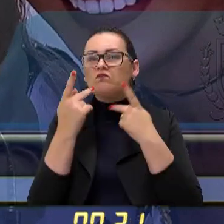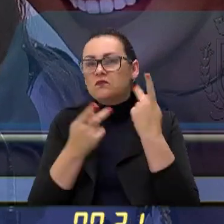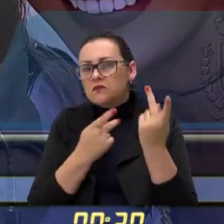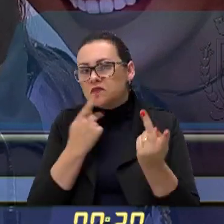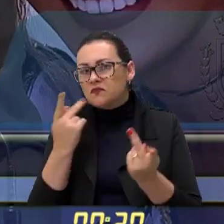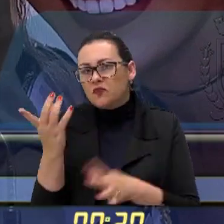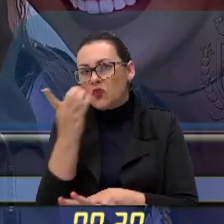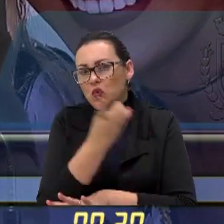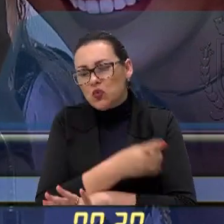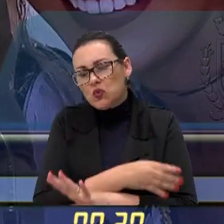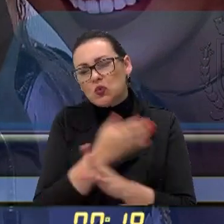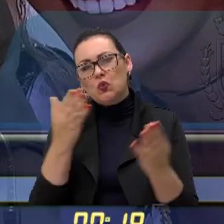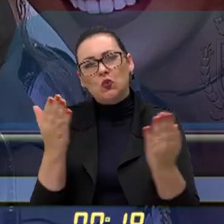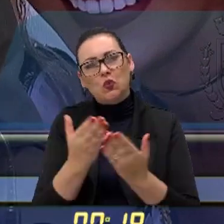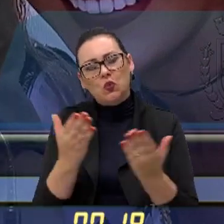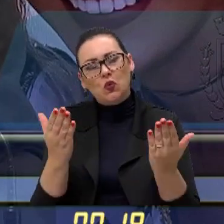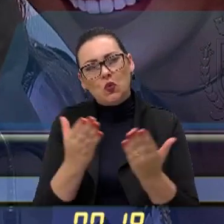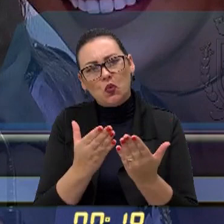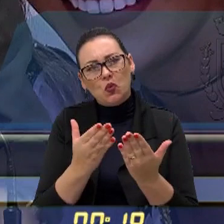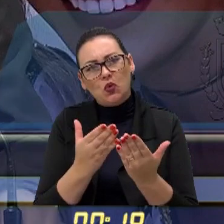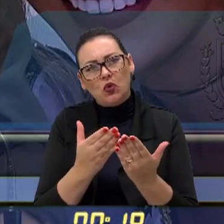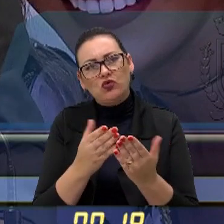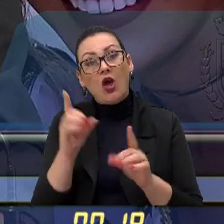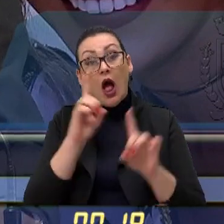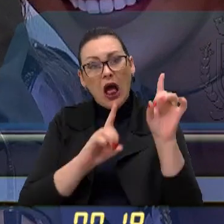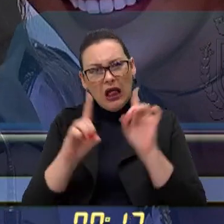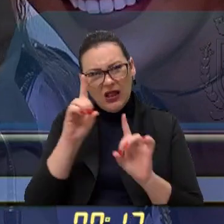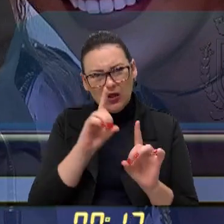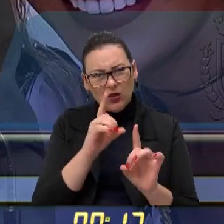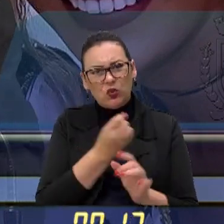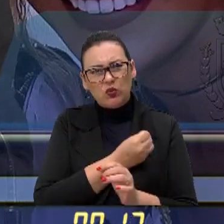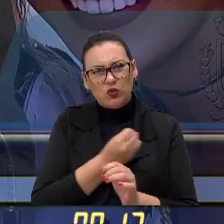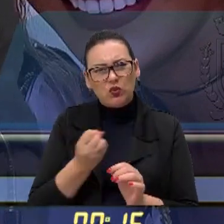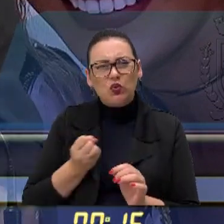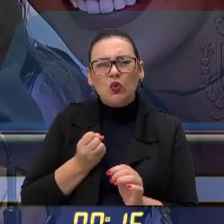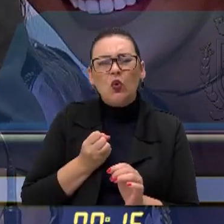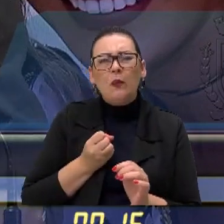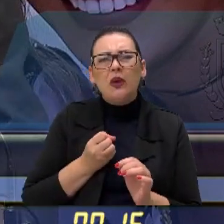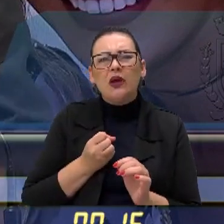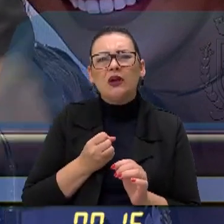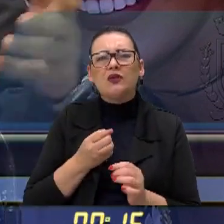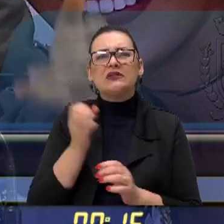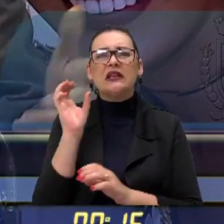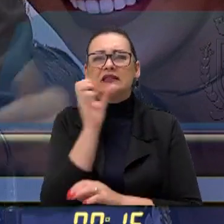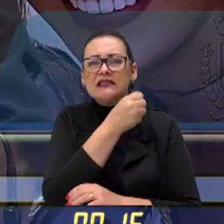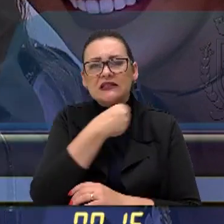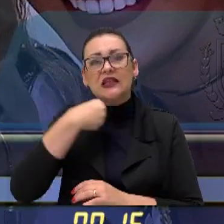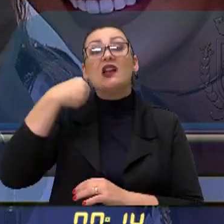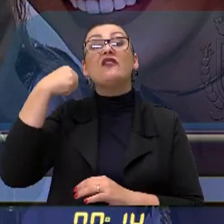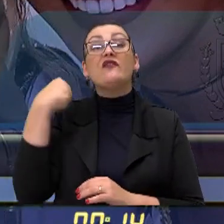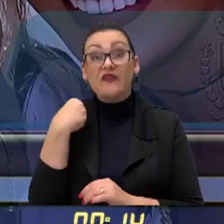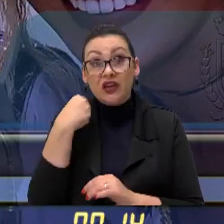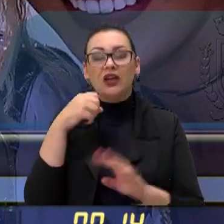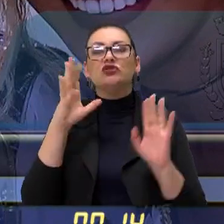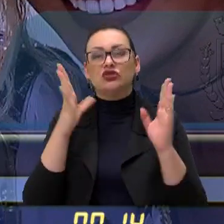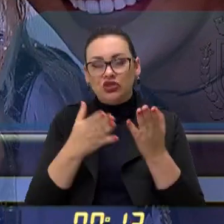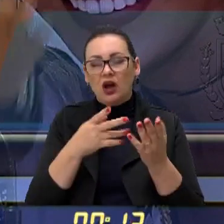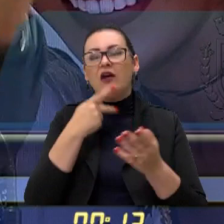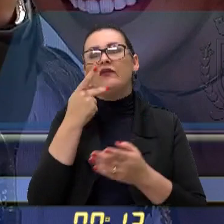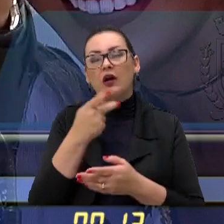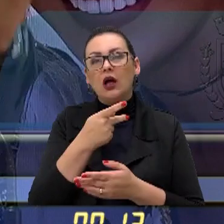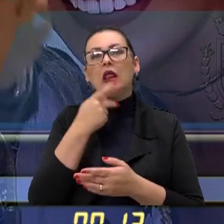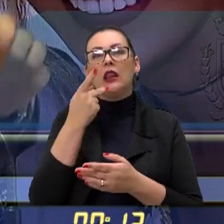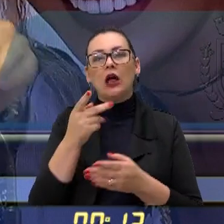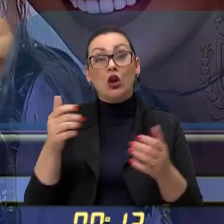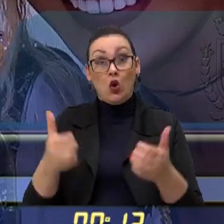aqui no dia de hoje, deixar alguns dados em relação à questão das cervejarias, estão falado aqui também nessa casa.